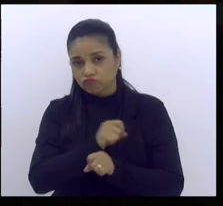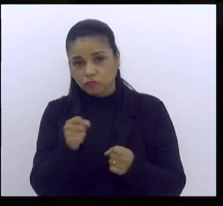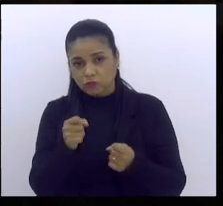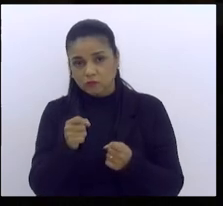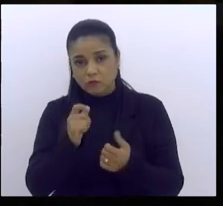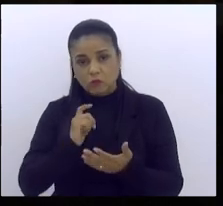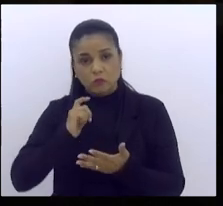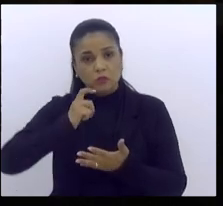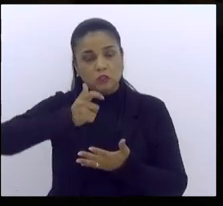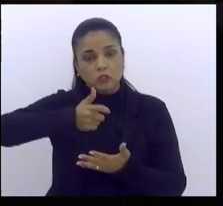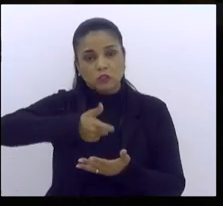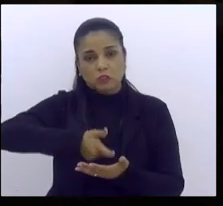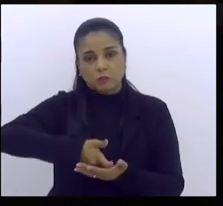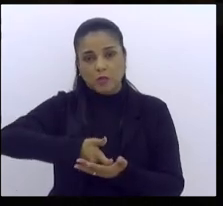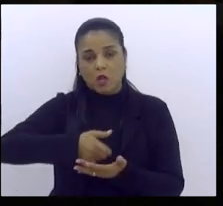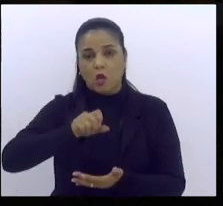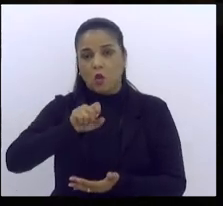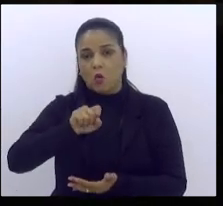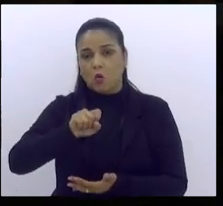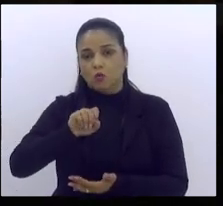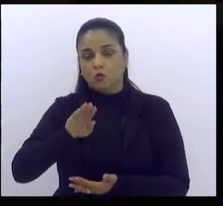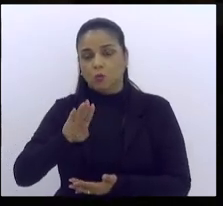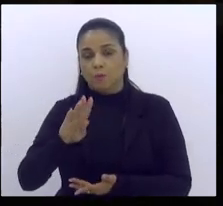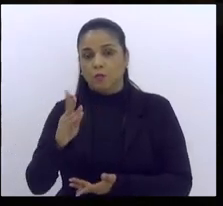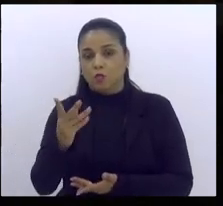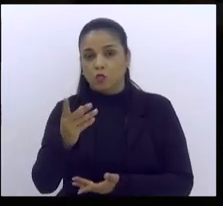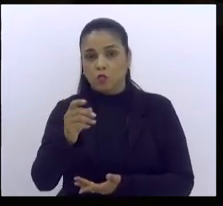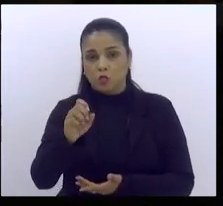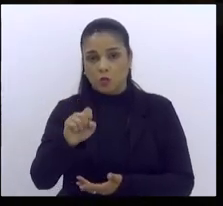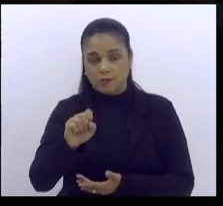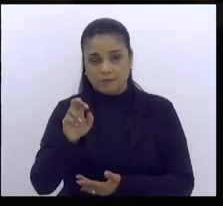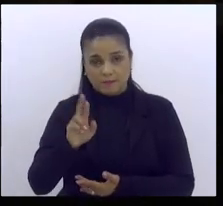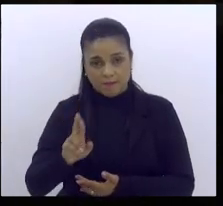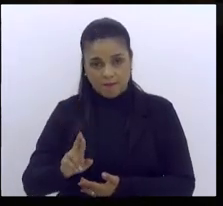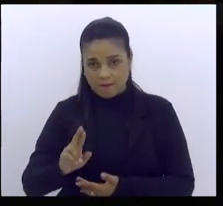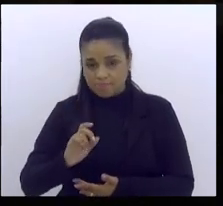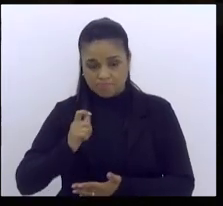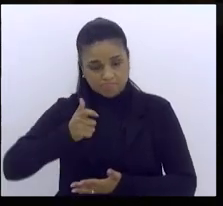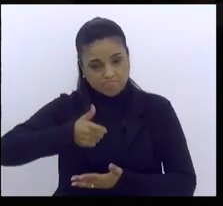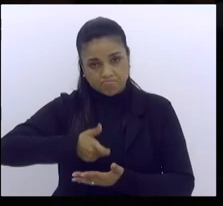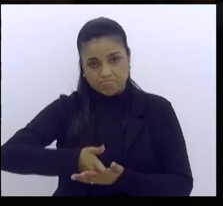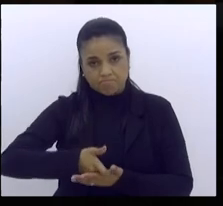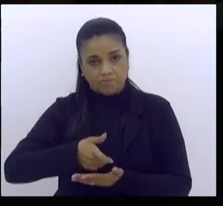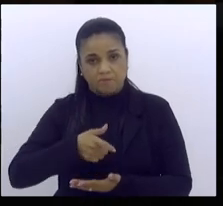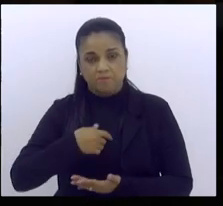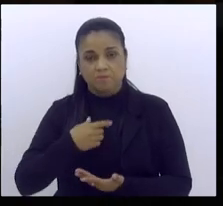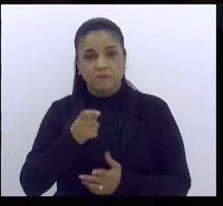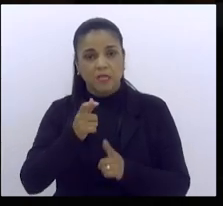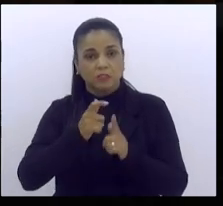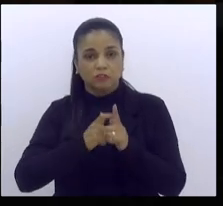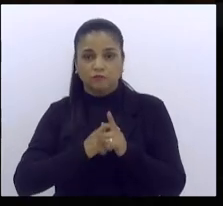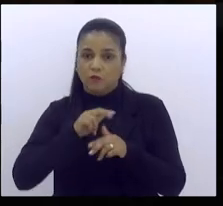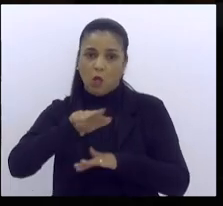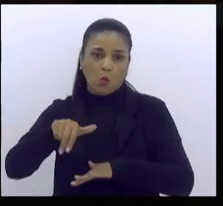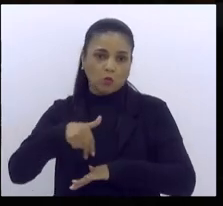de pagar 8 bilhões de reais de serviço da dívida da União.